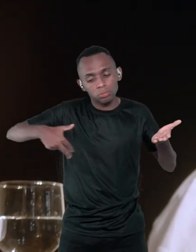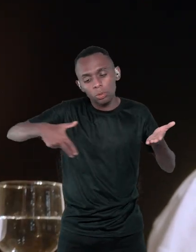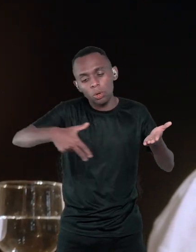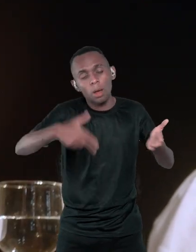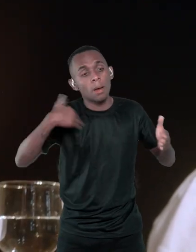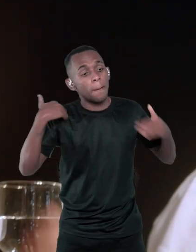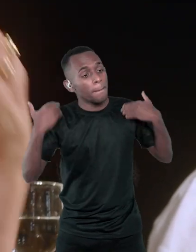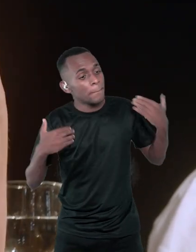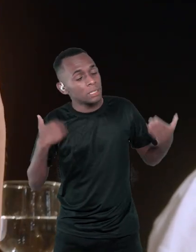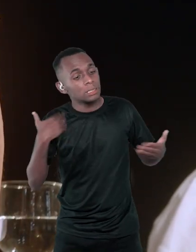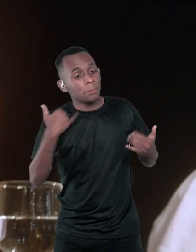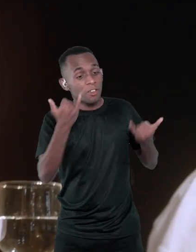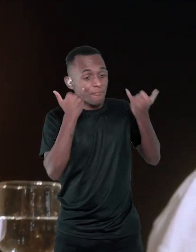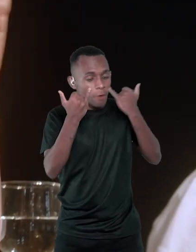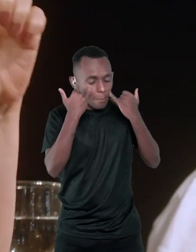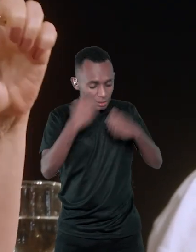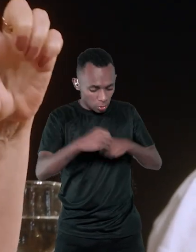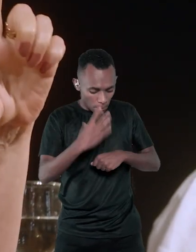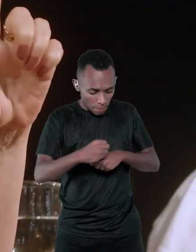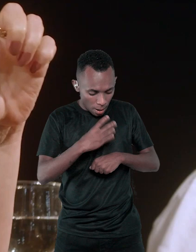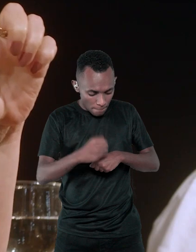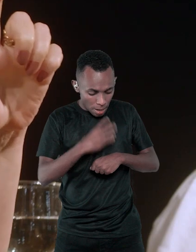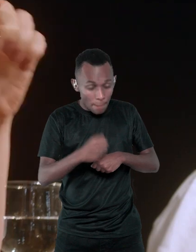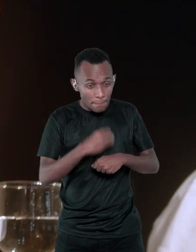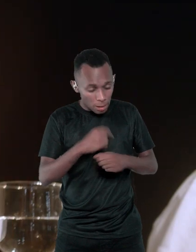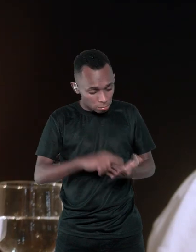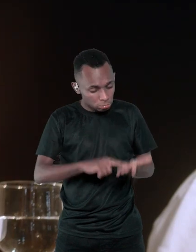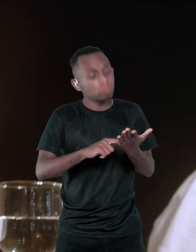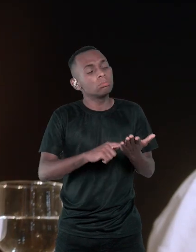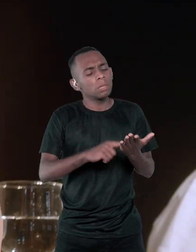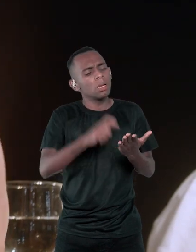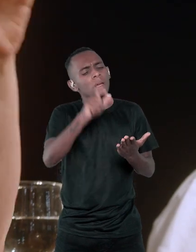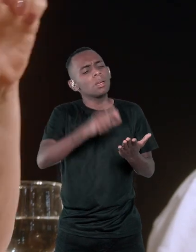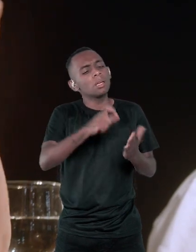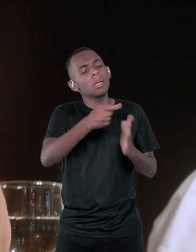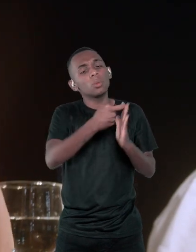quem escreveu, qual livro, o trecho do escrito